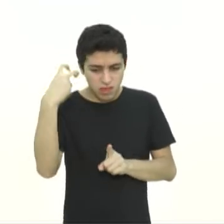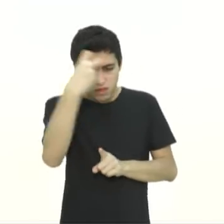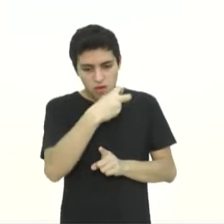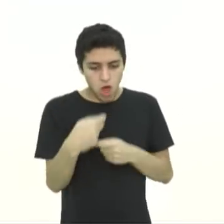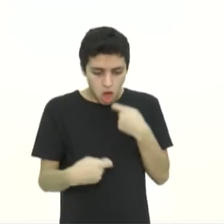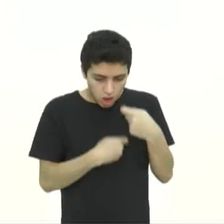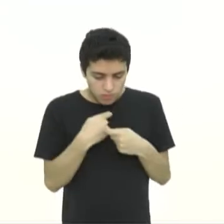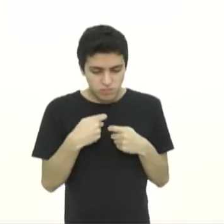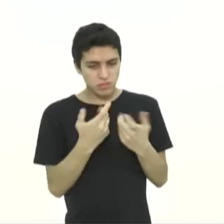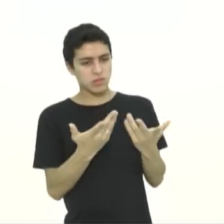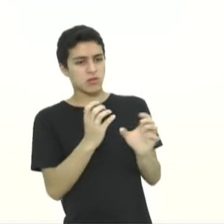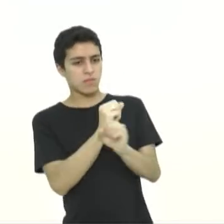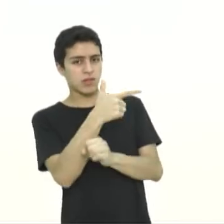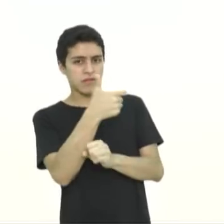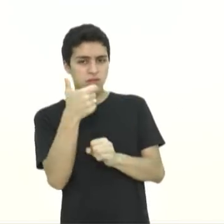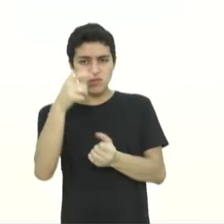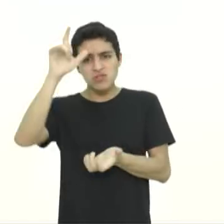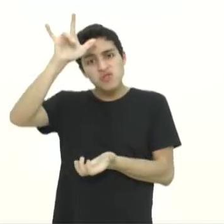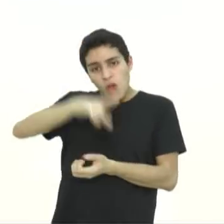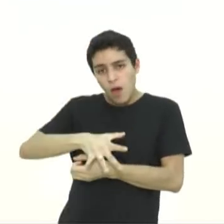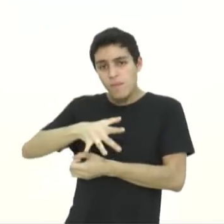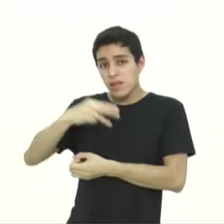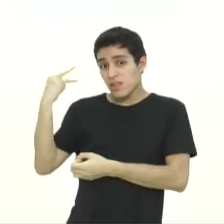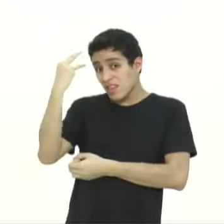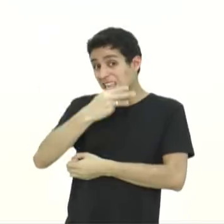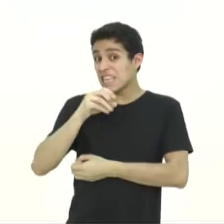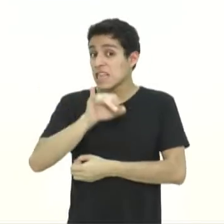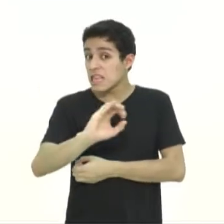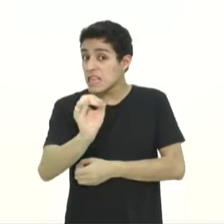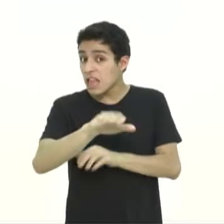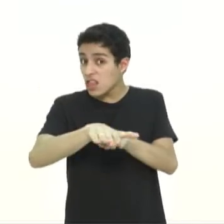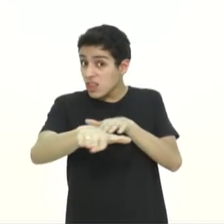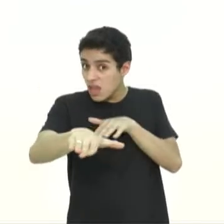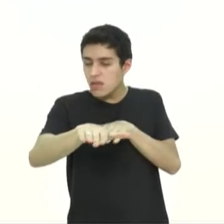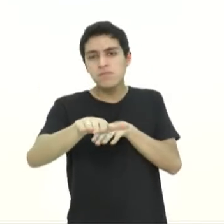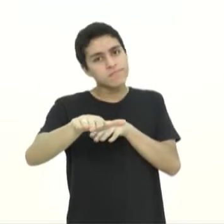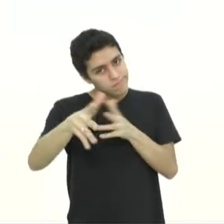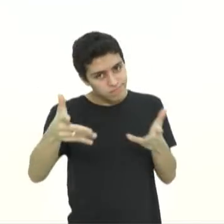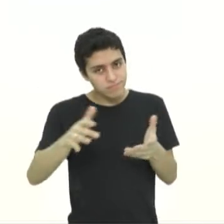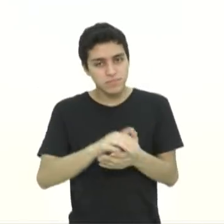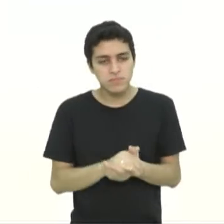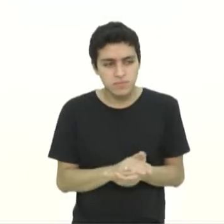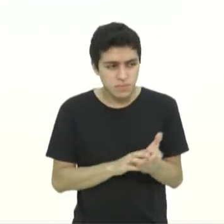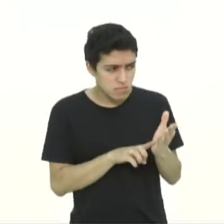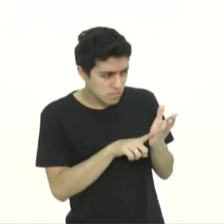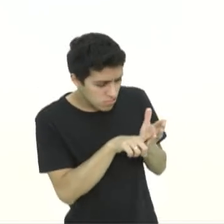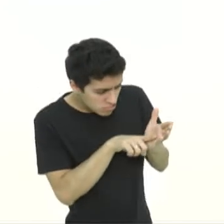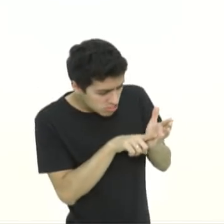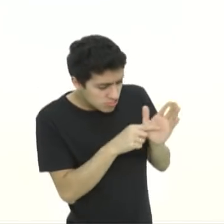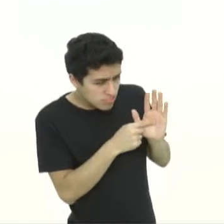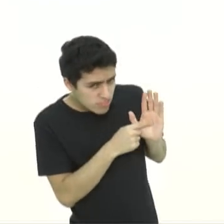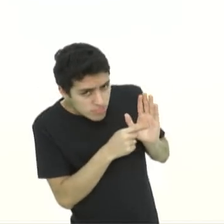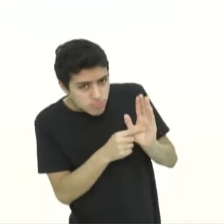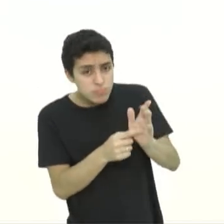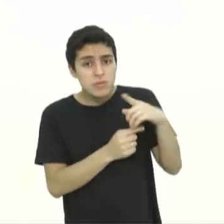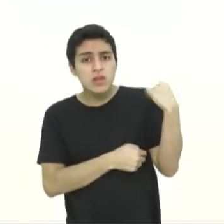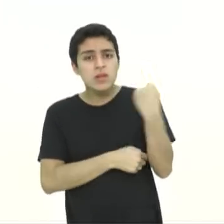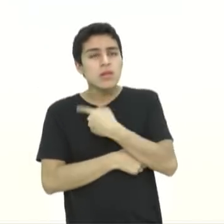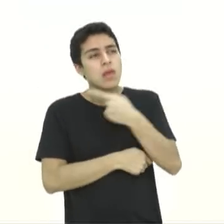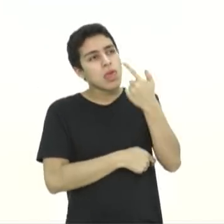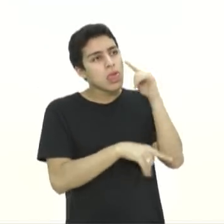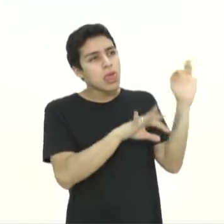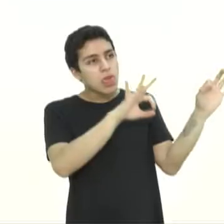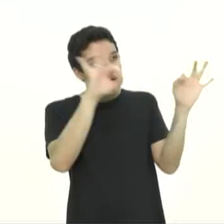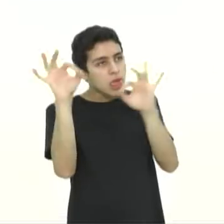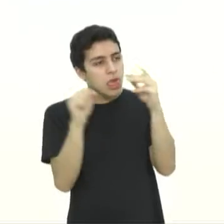21, sobram 3, desde que você não pegue trânsito. As estatísticas comprovam que assistimos 3 horas de